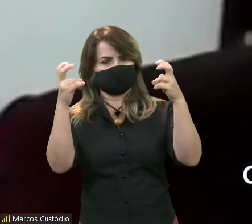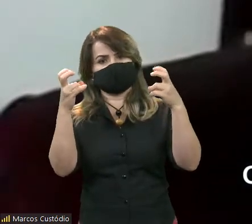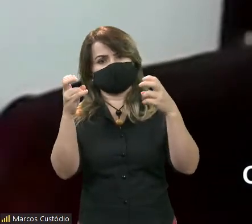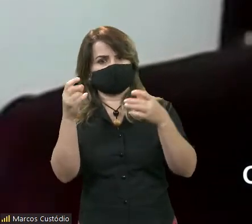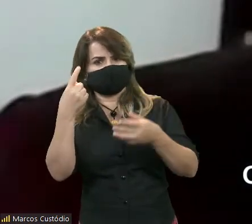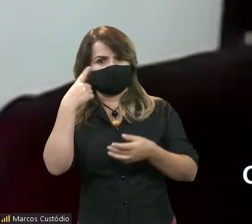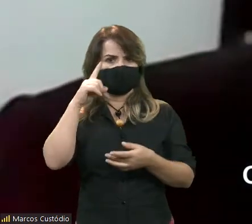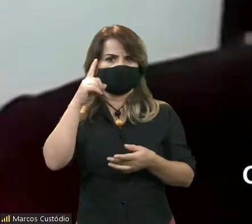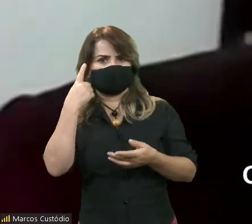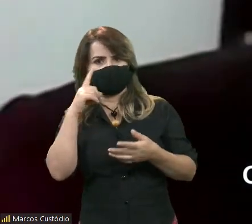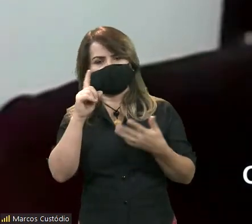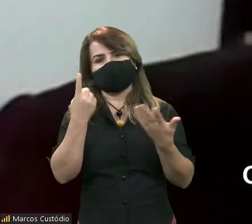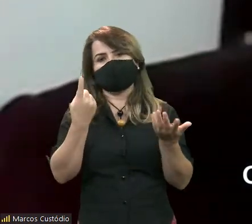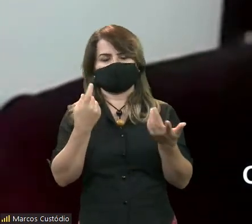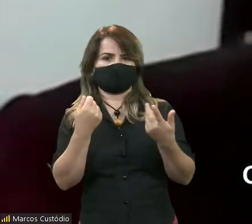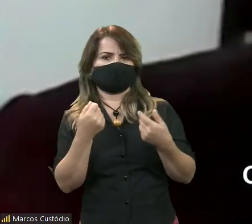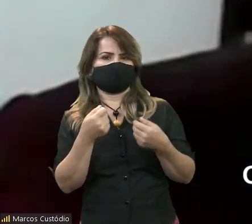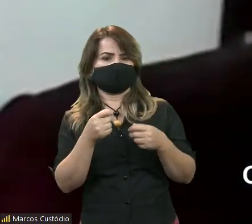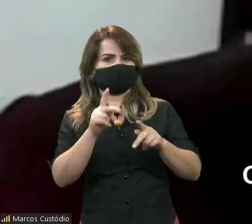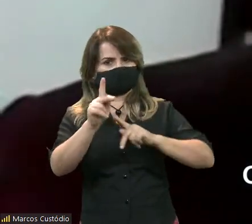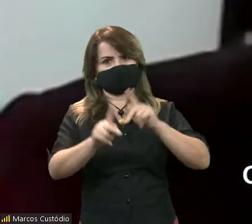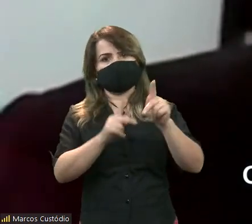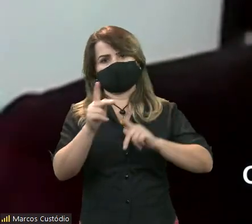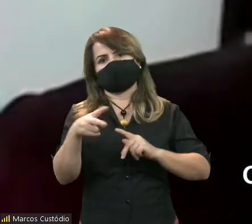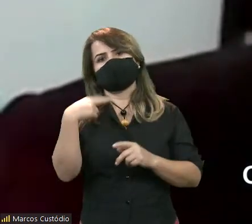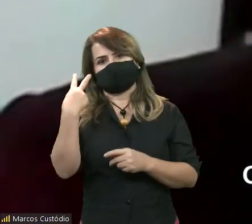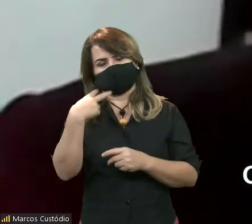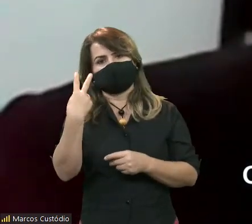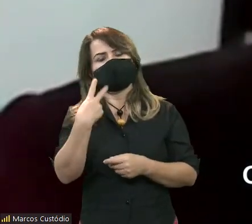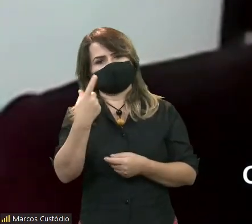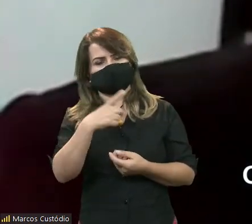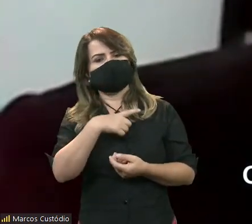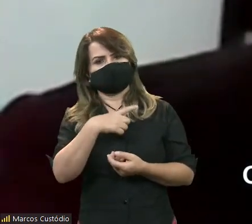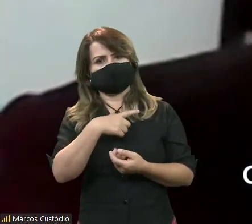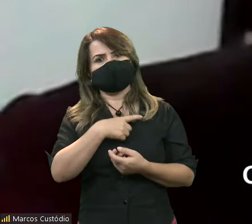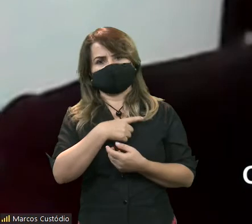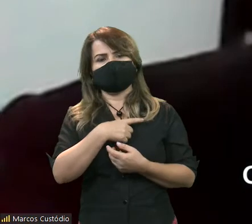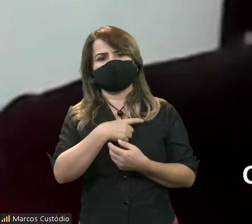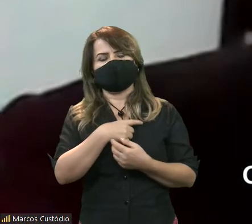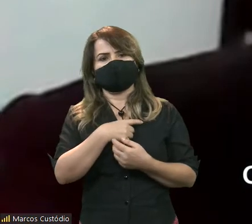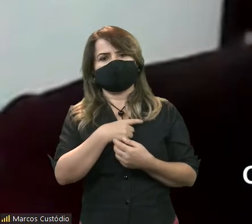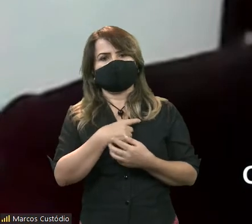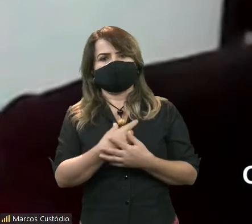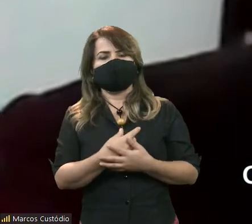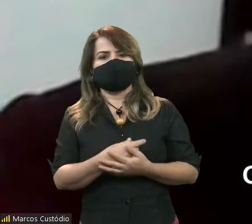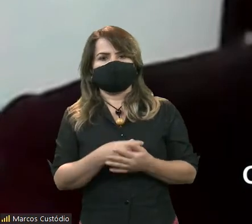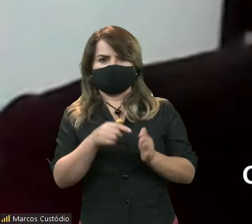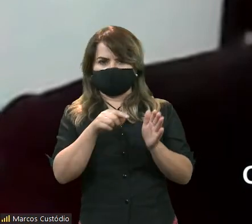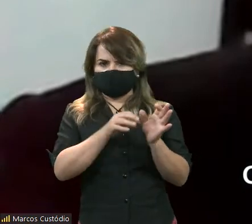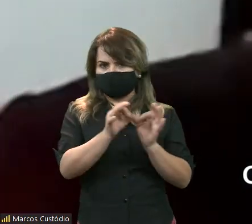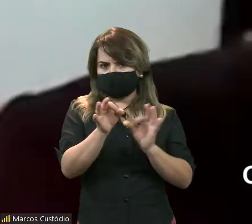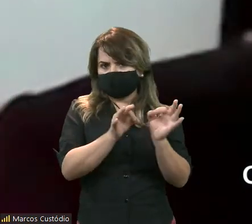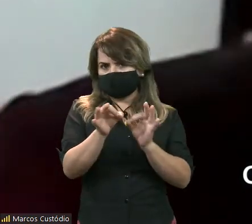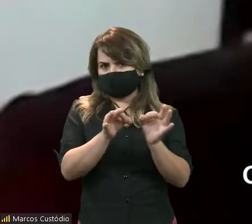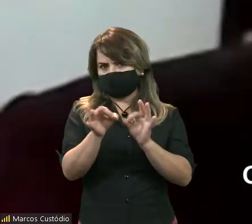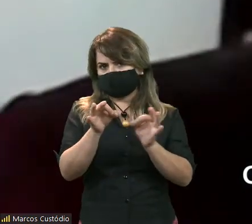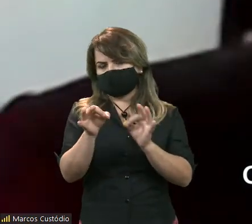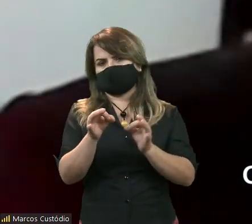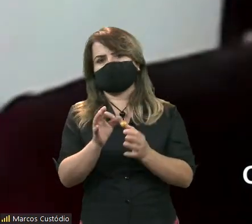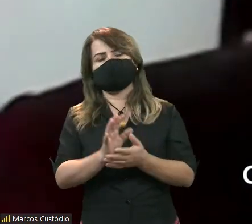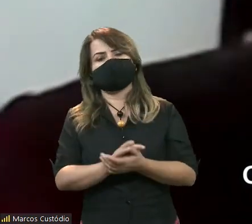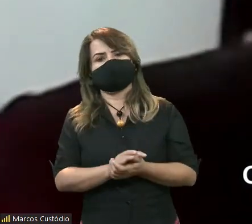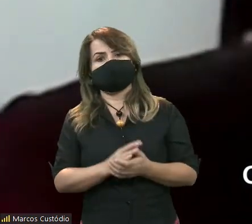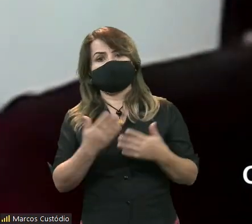são pertinentes e justas, que alguns vereadores aqui, muito com propriedade, elaboraram. Então, eu